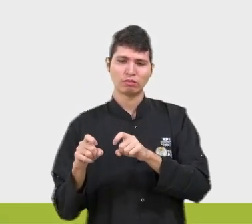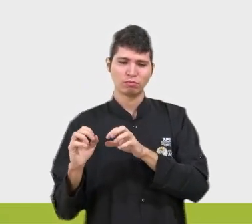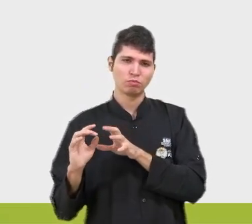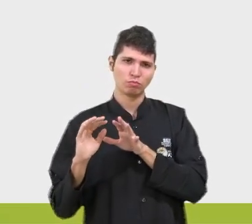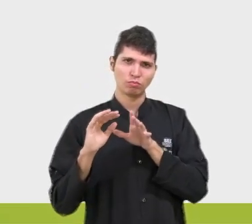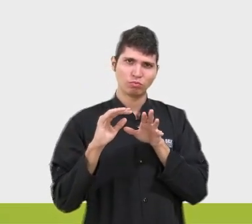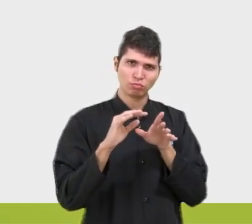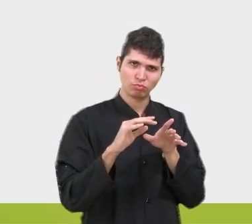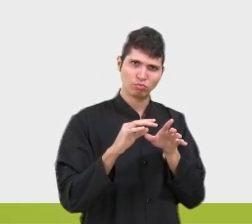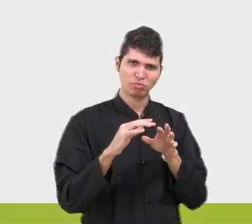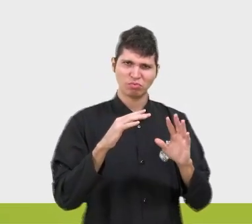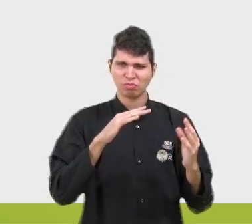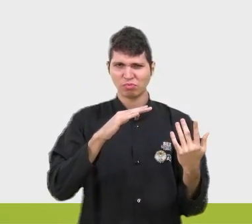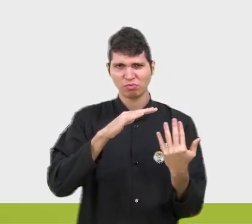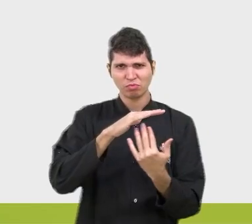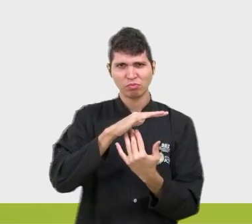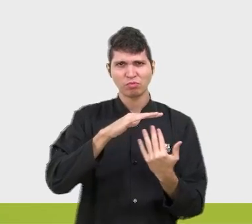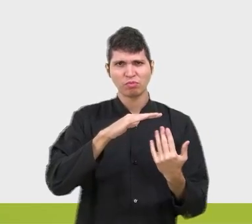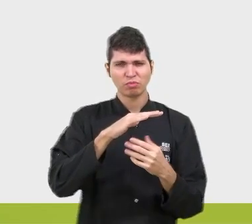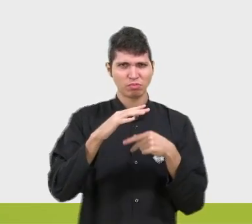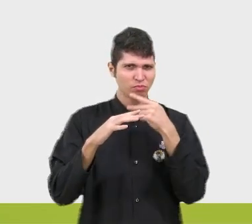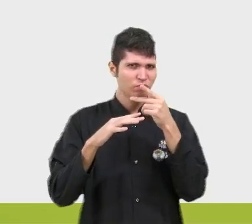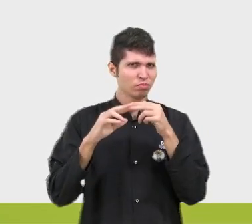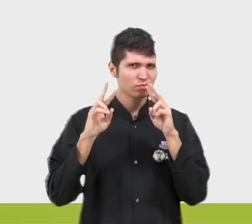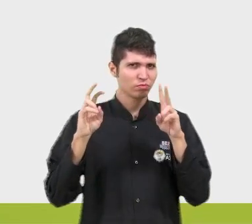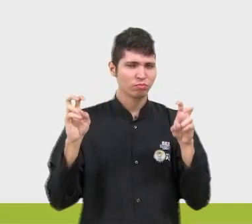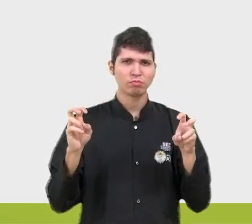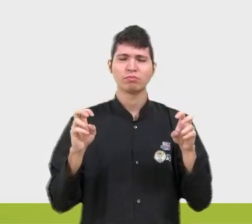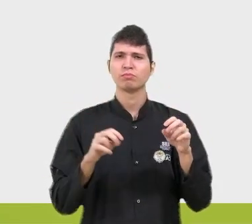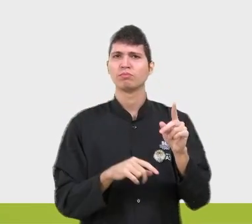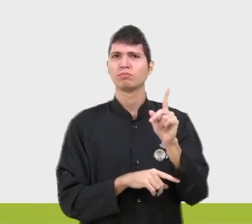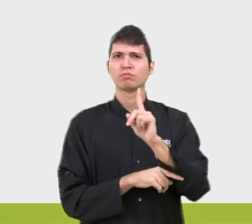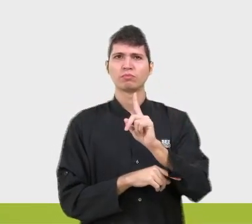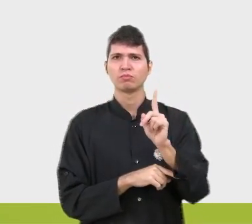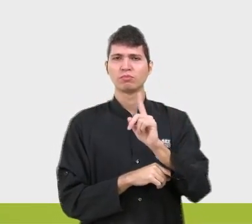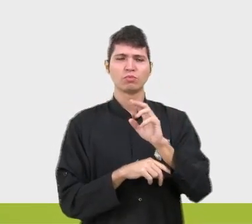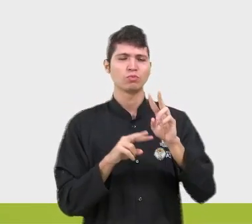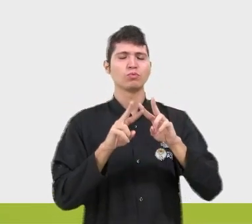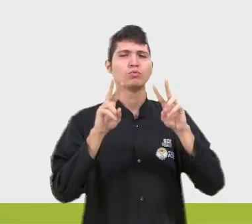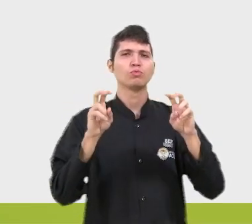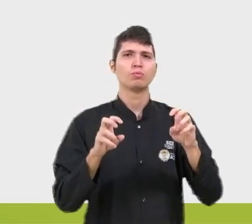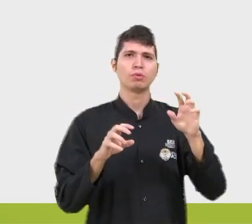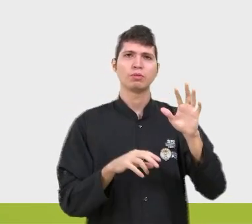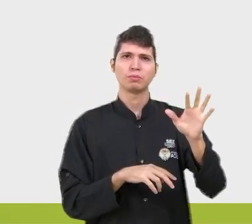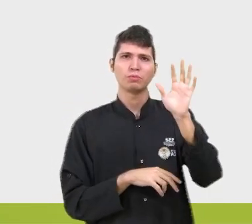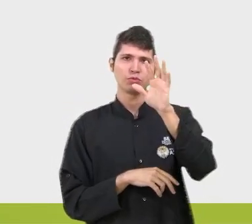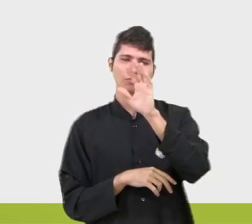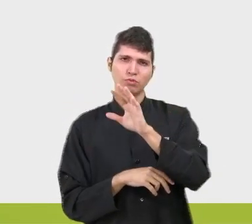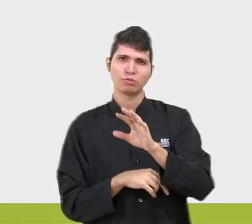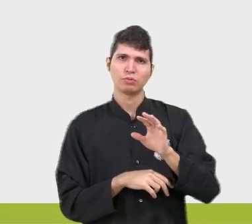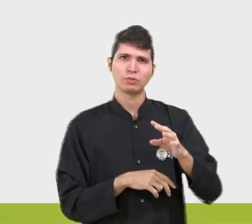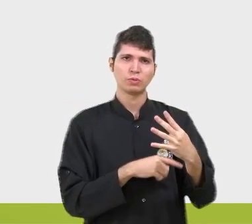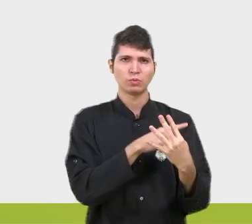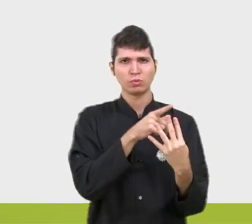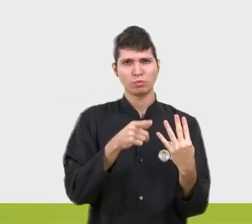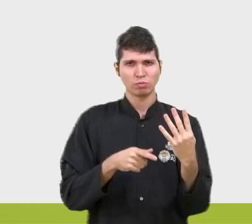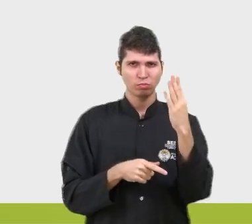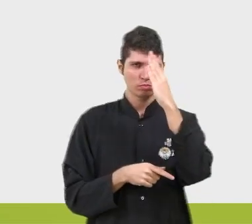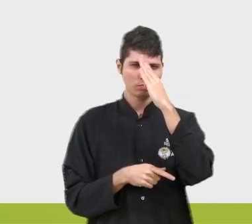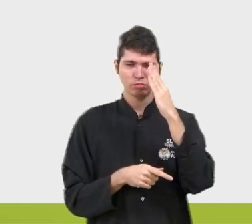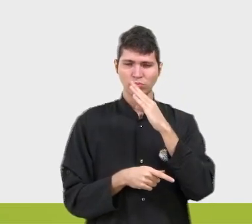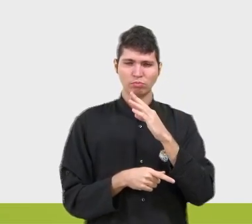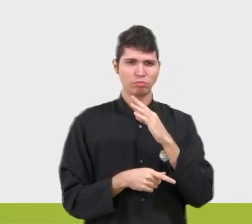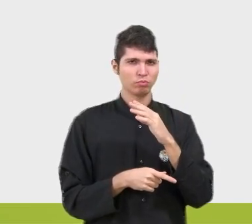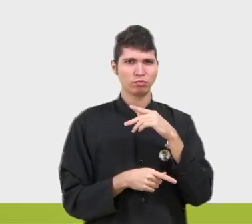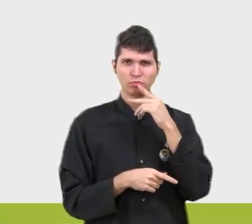falamos sobre migração. Então, quando se fala sobre essa questão da regionalização, pelo menos na dos 4 Brasis, não está se